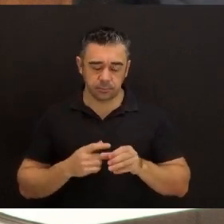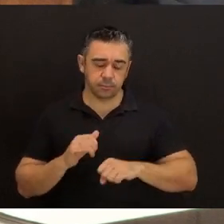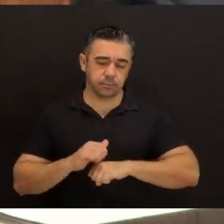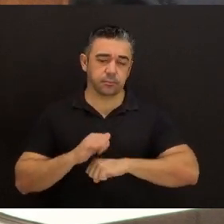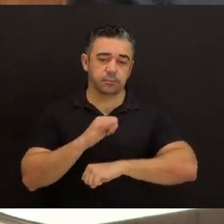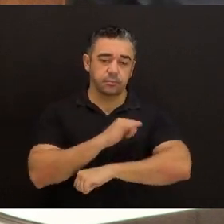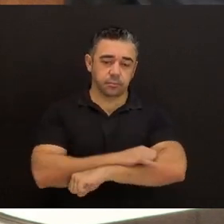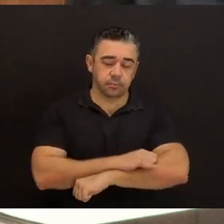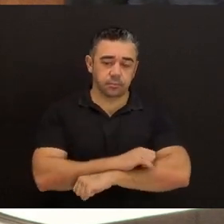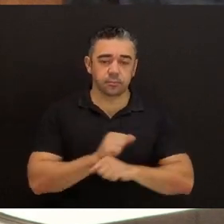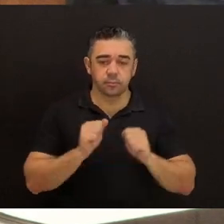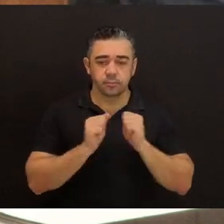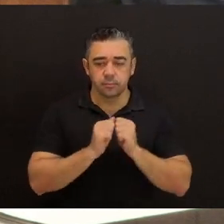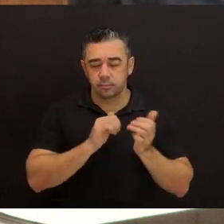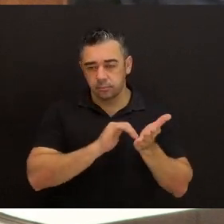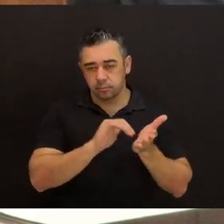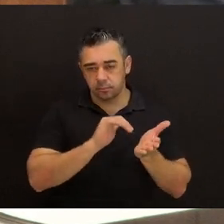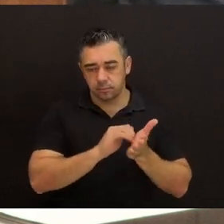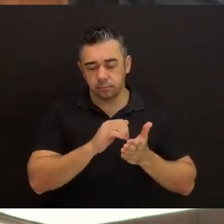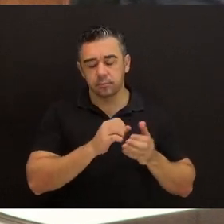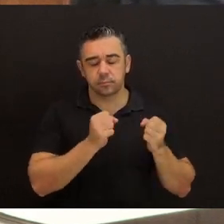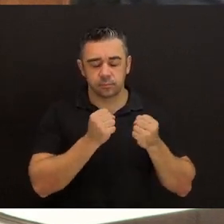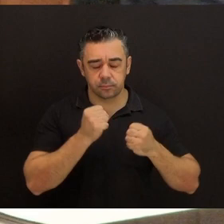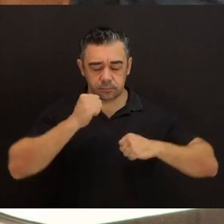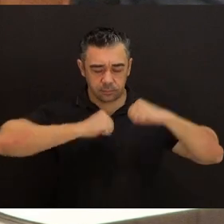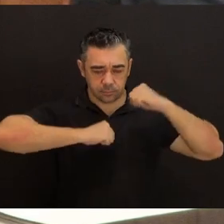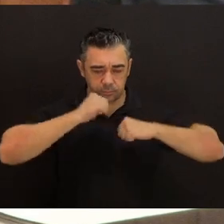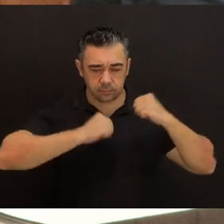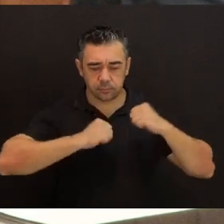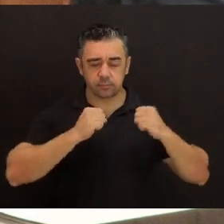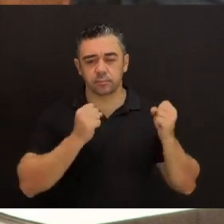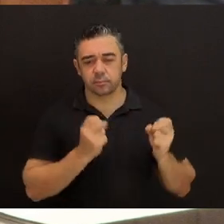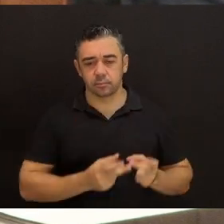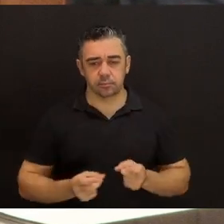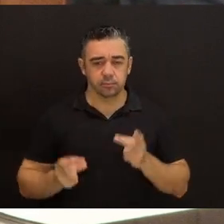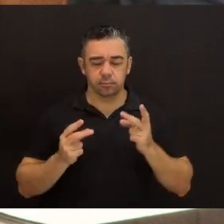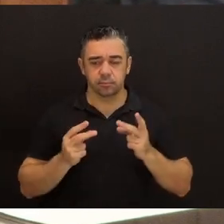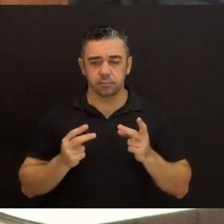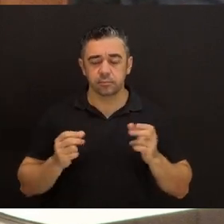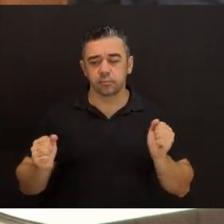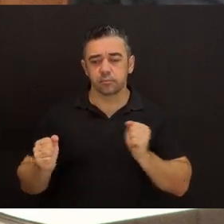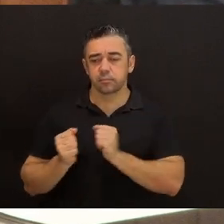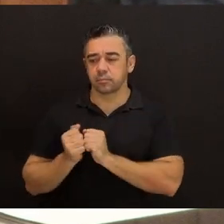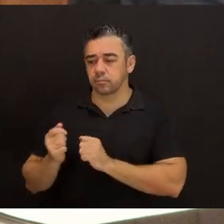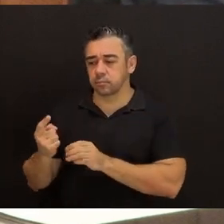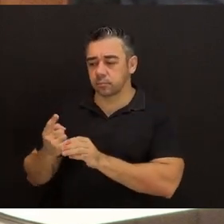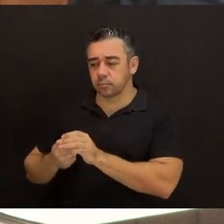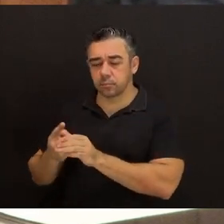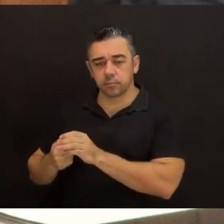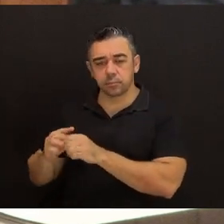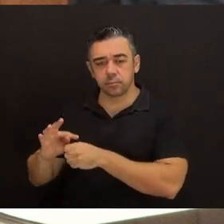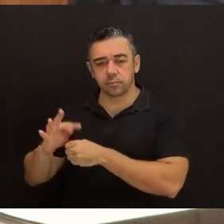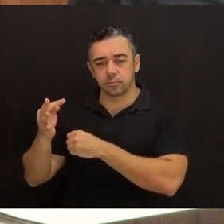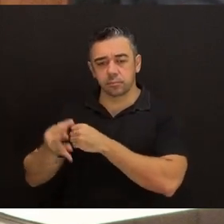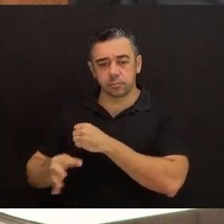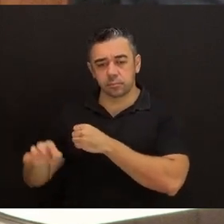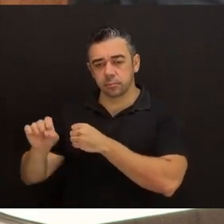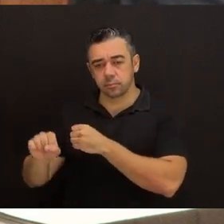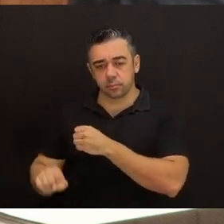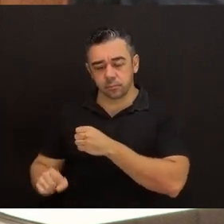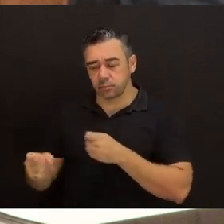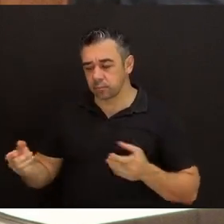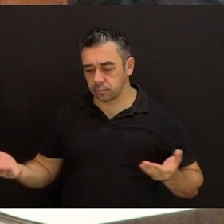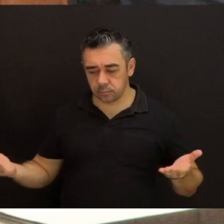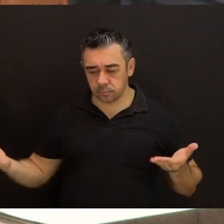através da secretaria de indústria Comércio e turismo e o município de Tijucas do Sul objetivando a renovação do termo de